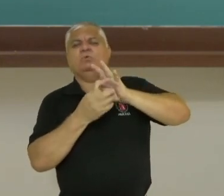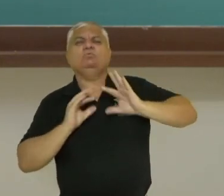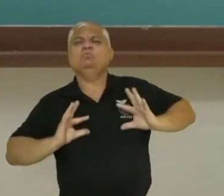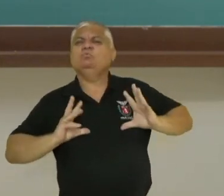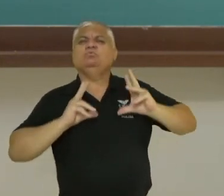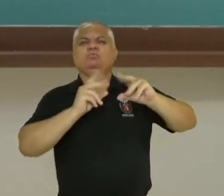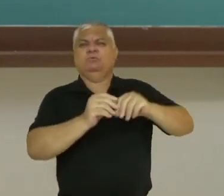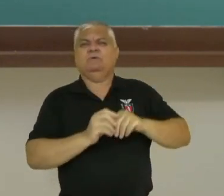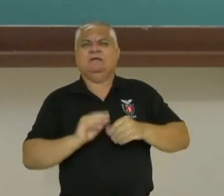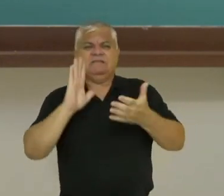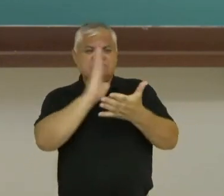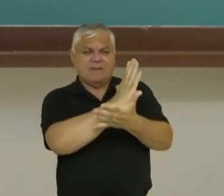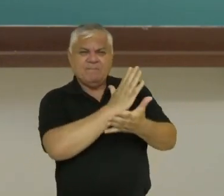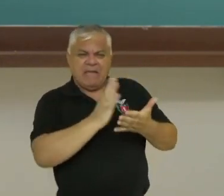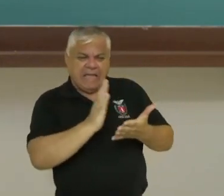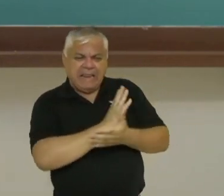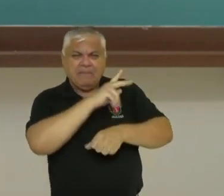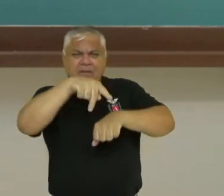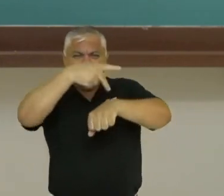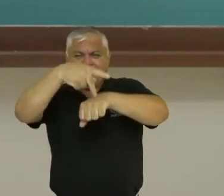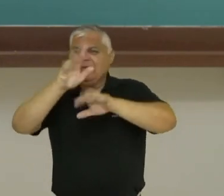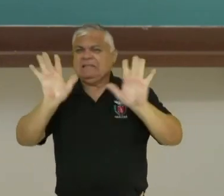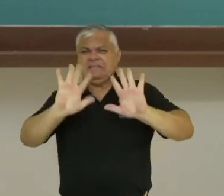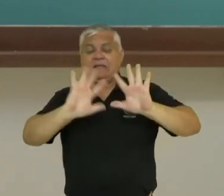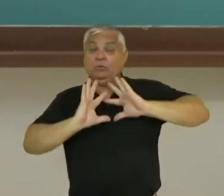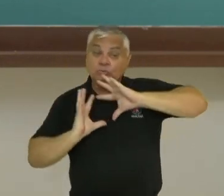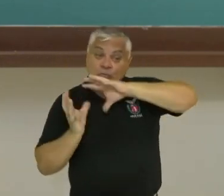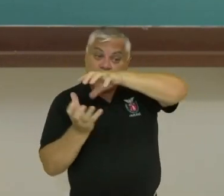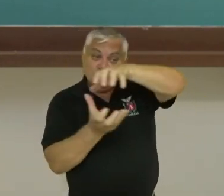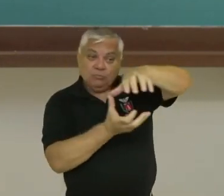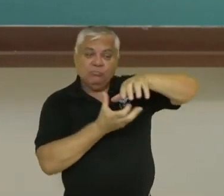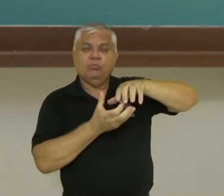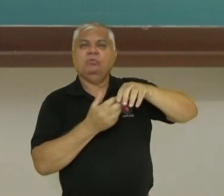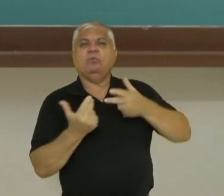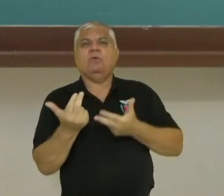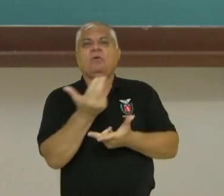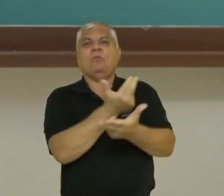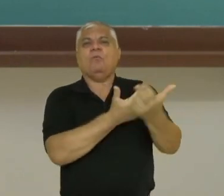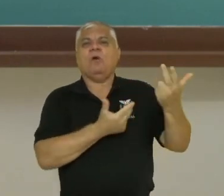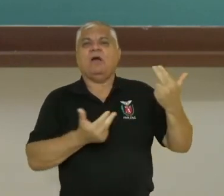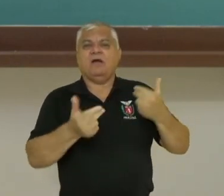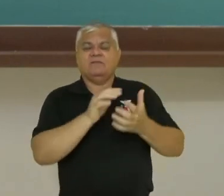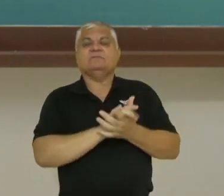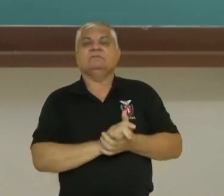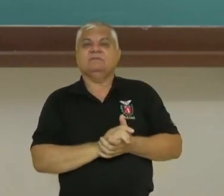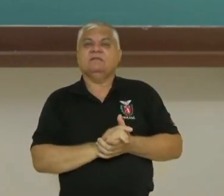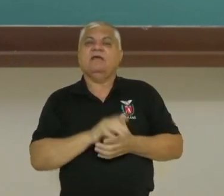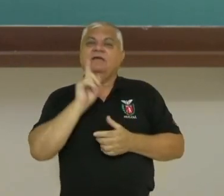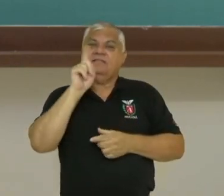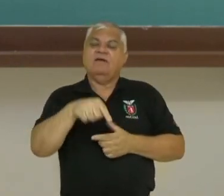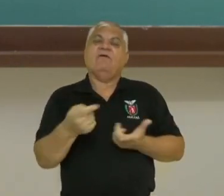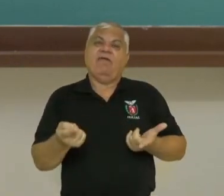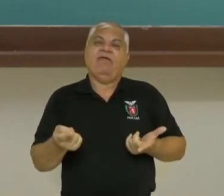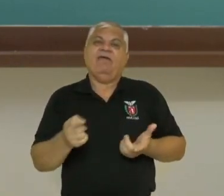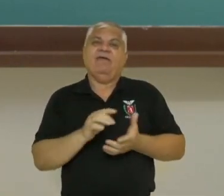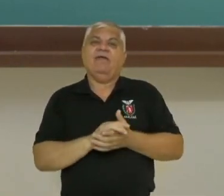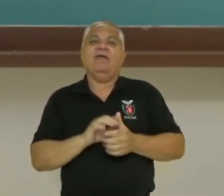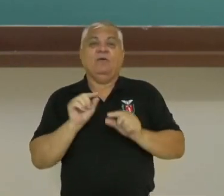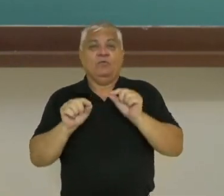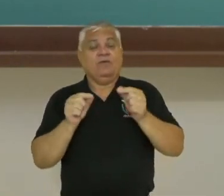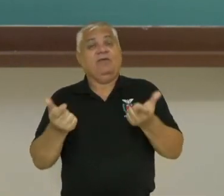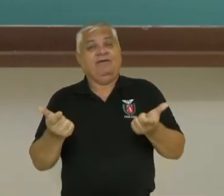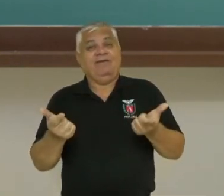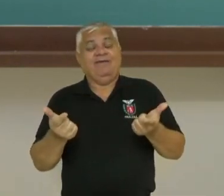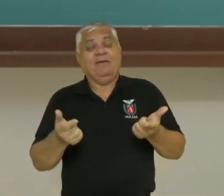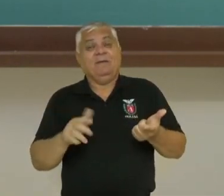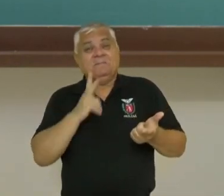todos, sem fronteiras. Idealizaram, assim, a Internacional Comunista. É lógico